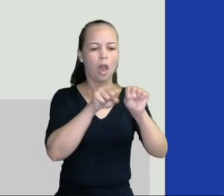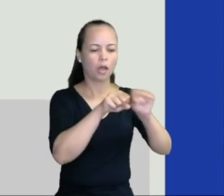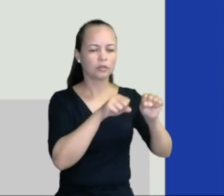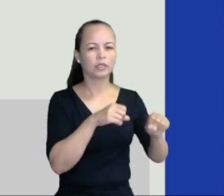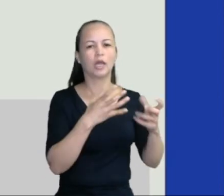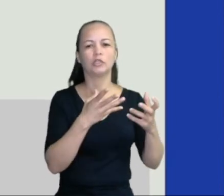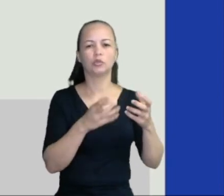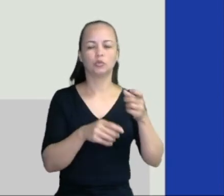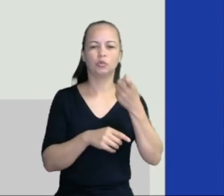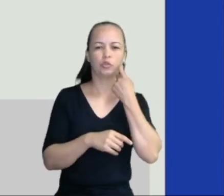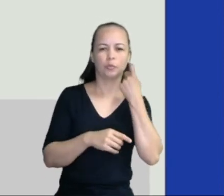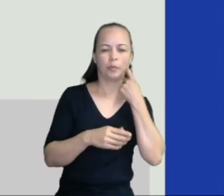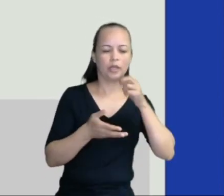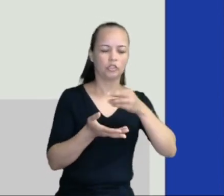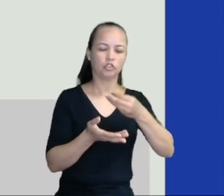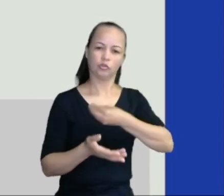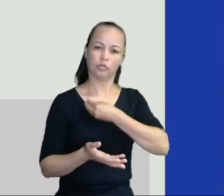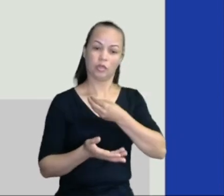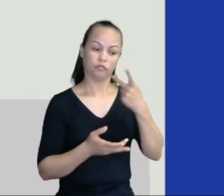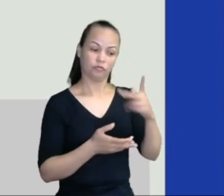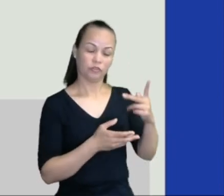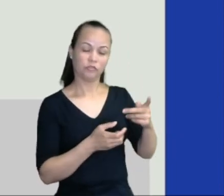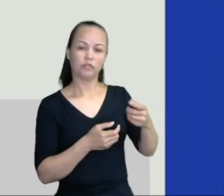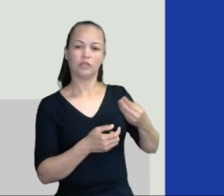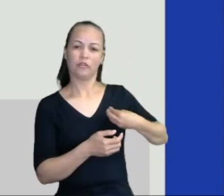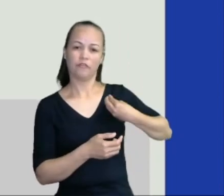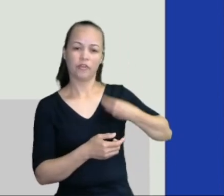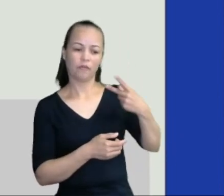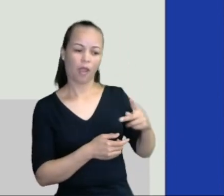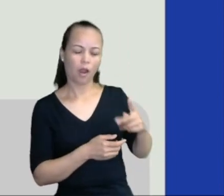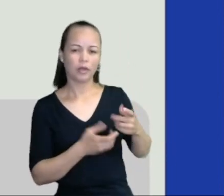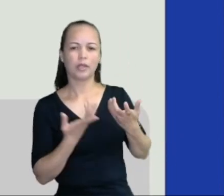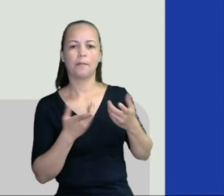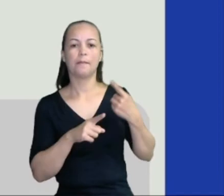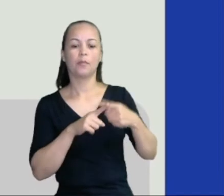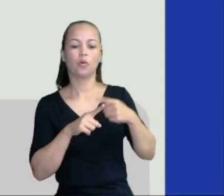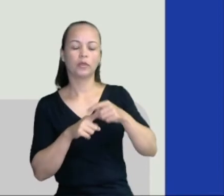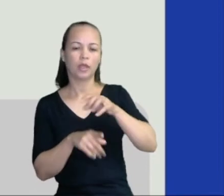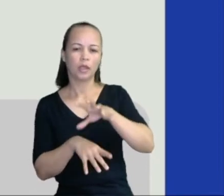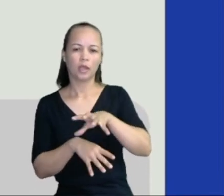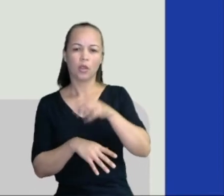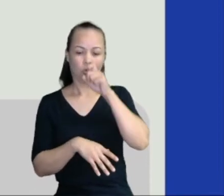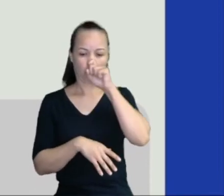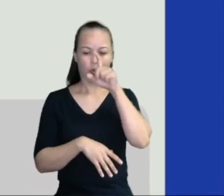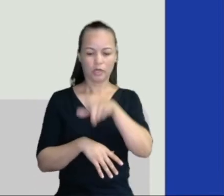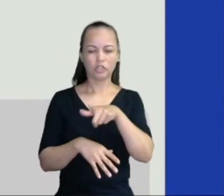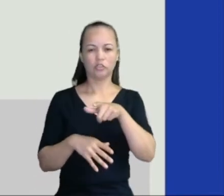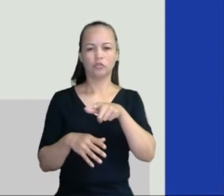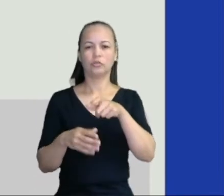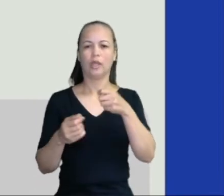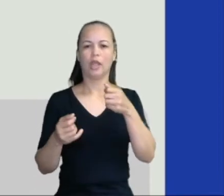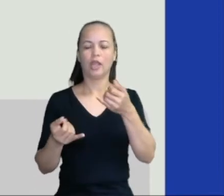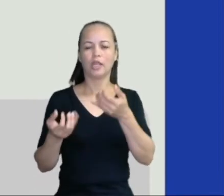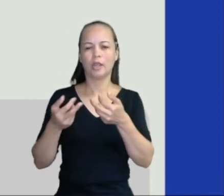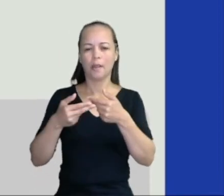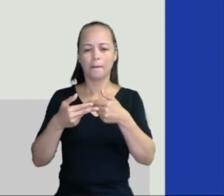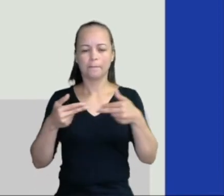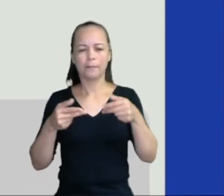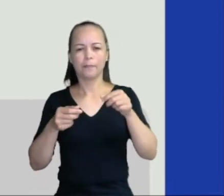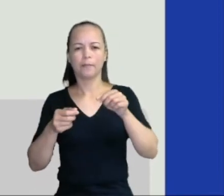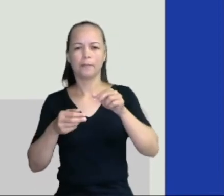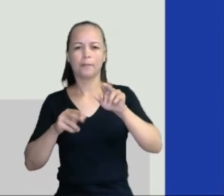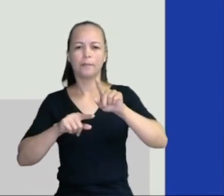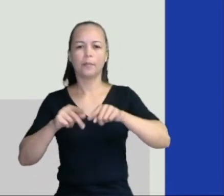seres vivos que existem naqueles rios. Porque o lixo, ele tem muitos produtos tóxicos, tá? O lixo